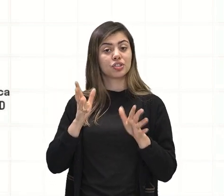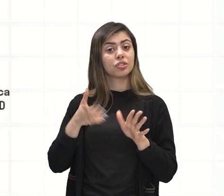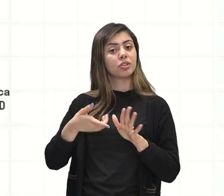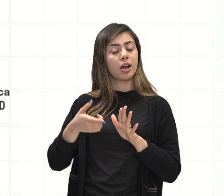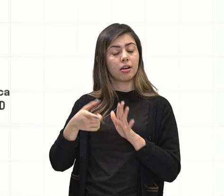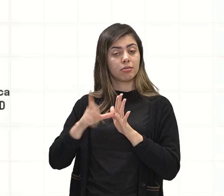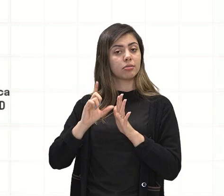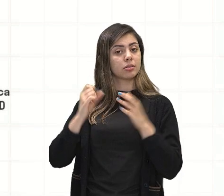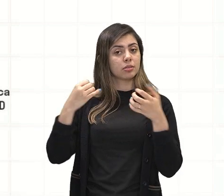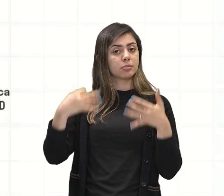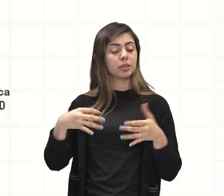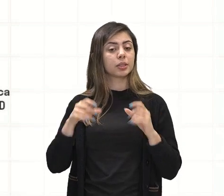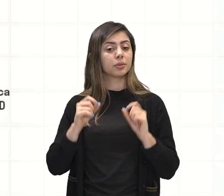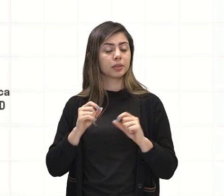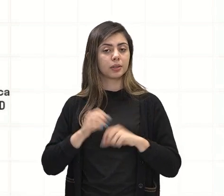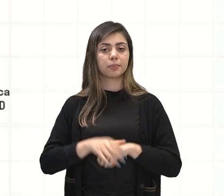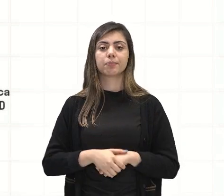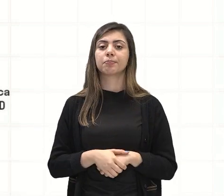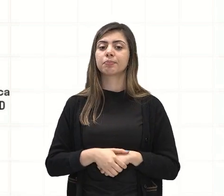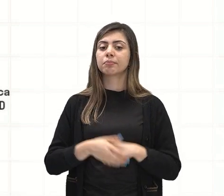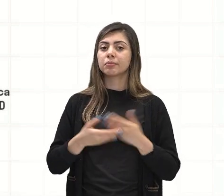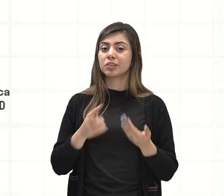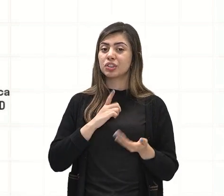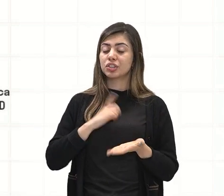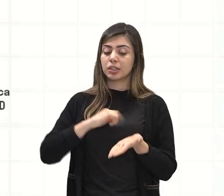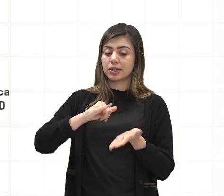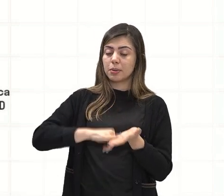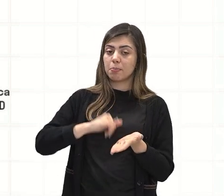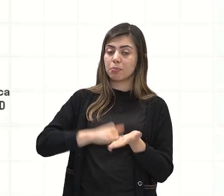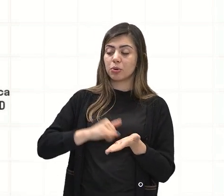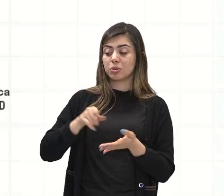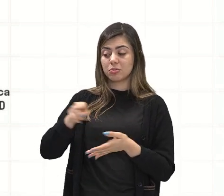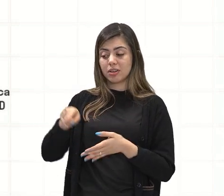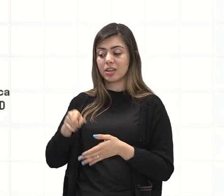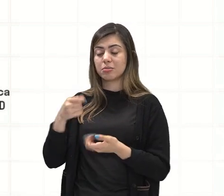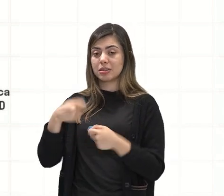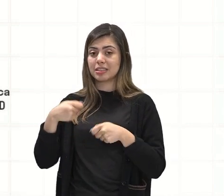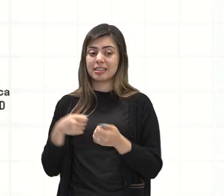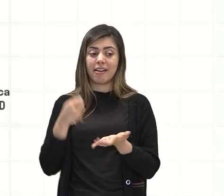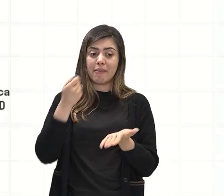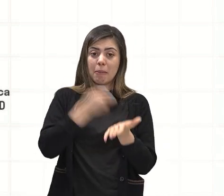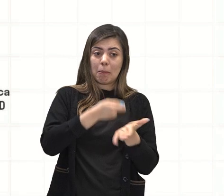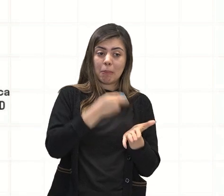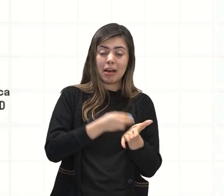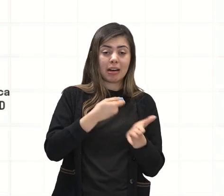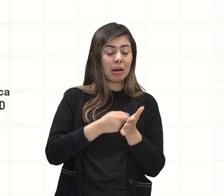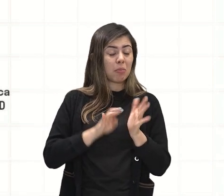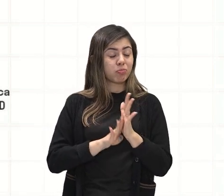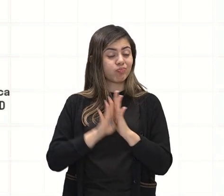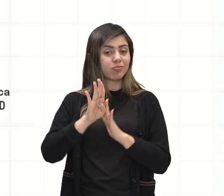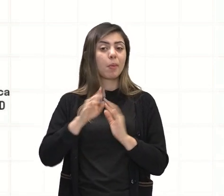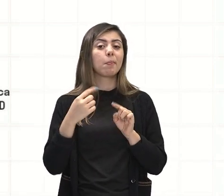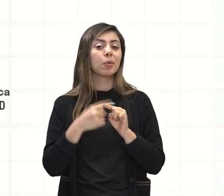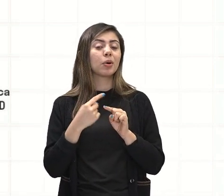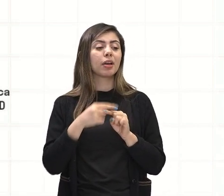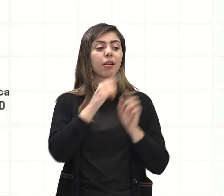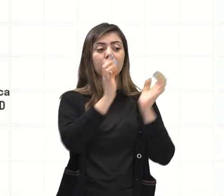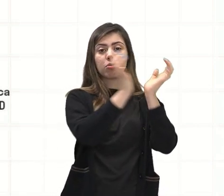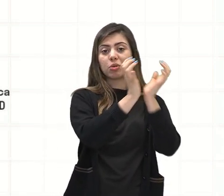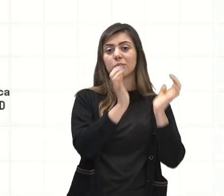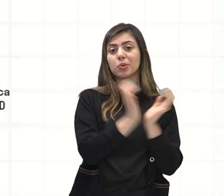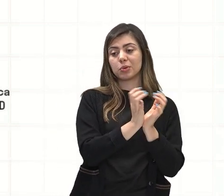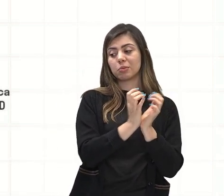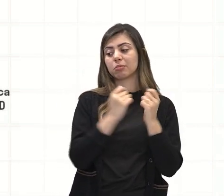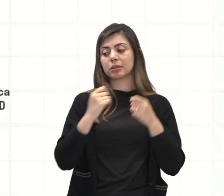repetir, pesados impostos que eram utilizados para sustentar o luxo e a riqueza dos nobres